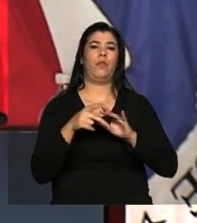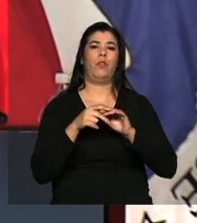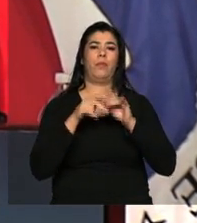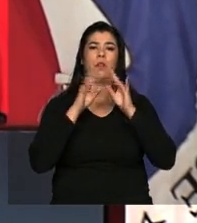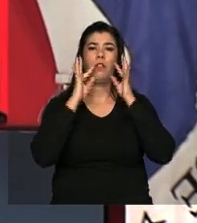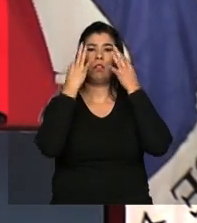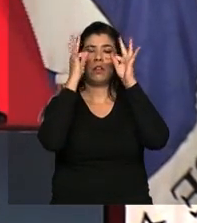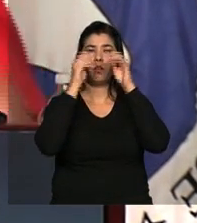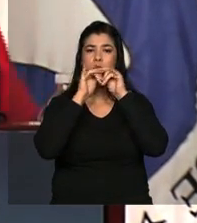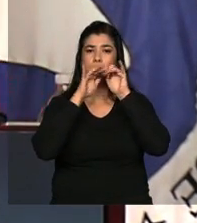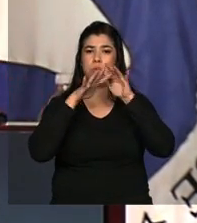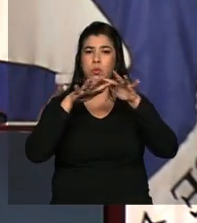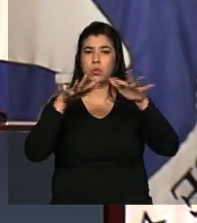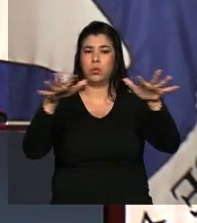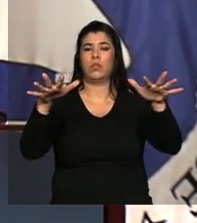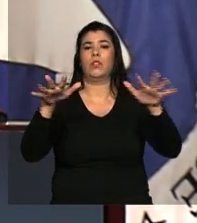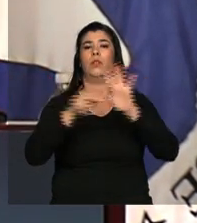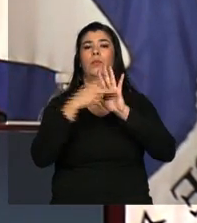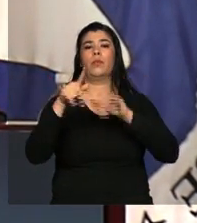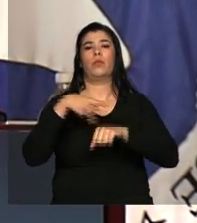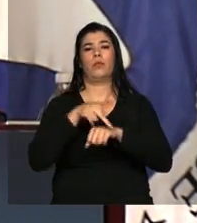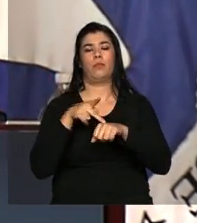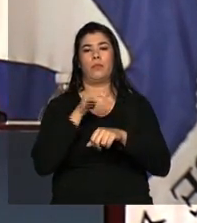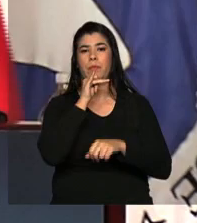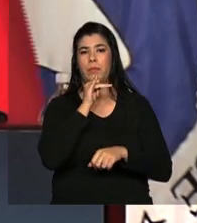tecnologia. Permitam-me um exemplo.